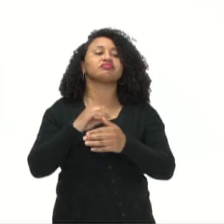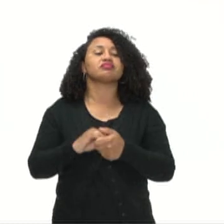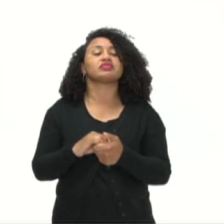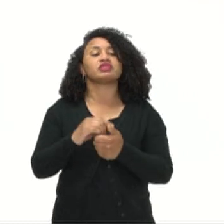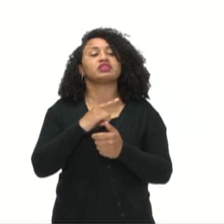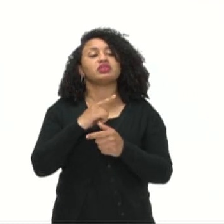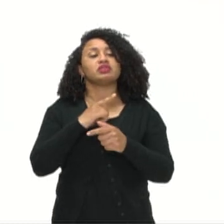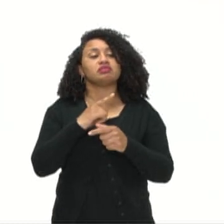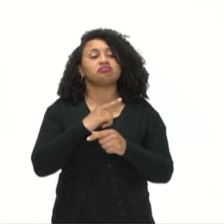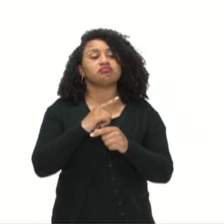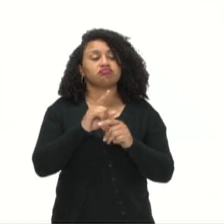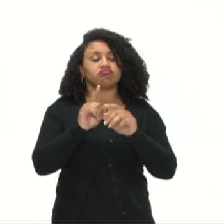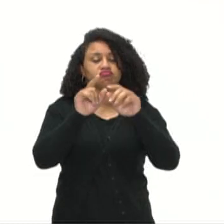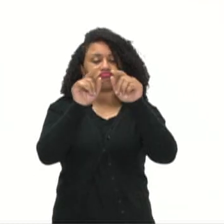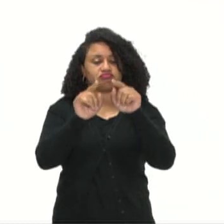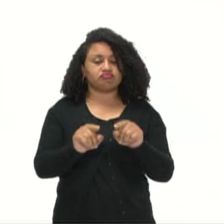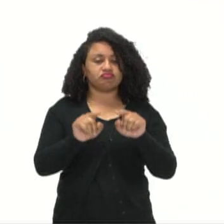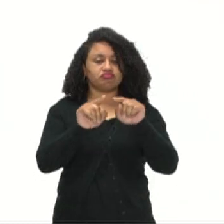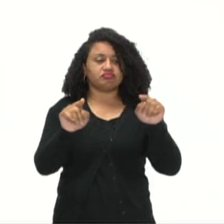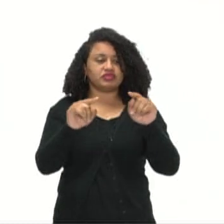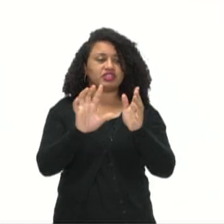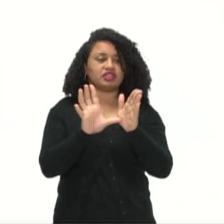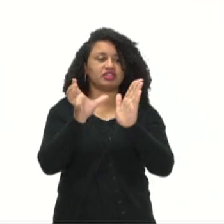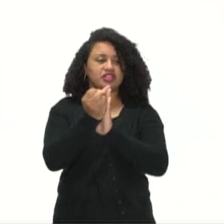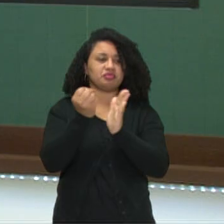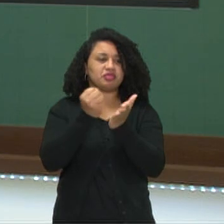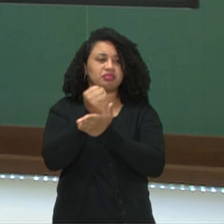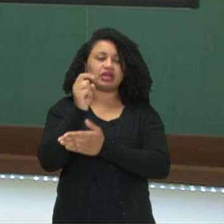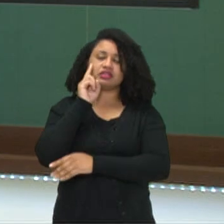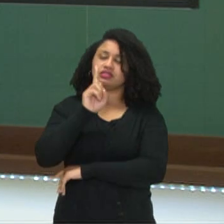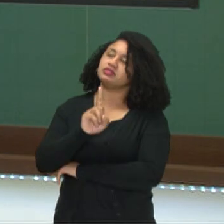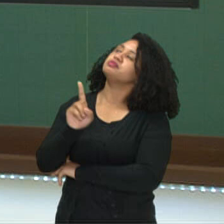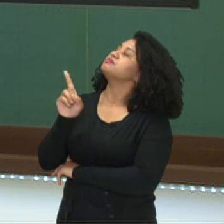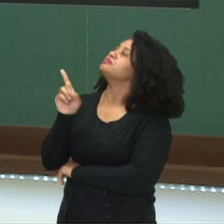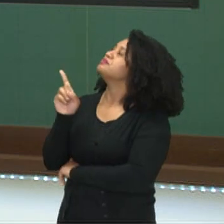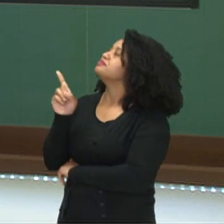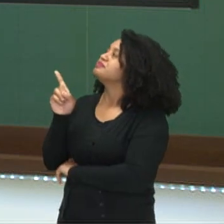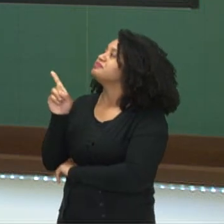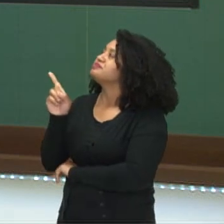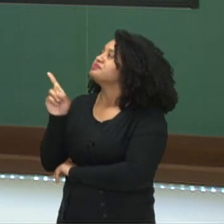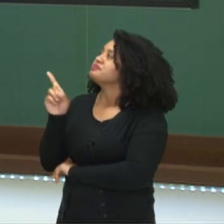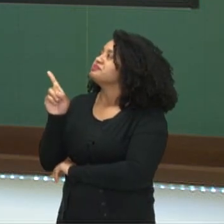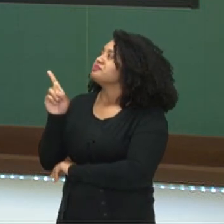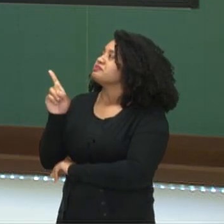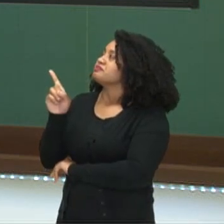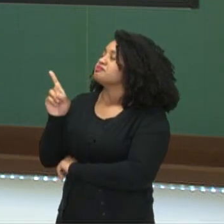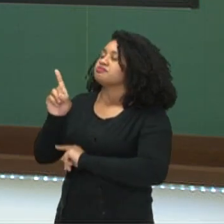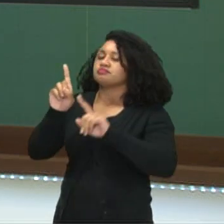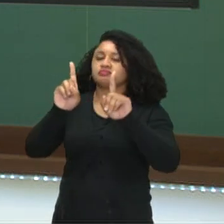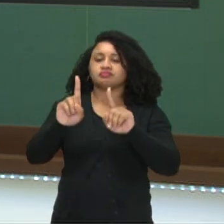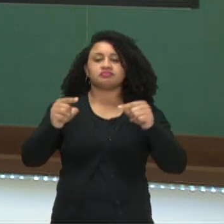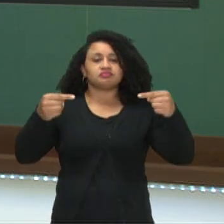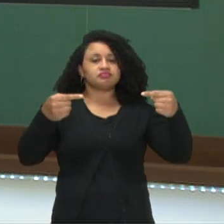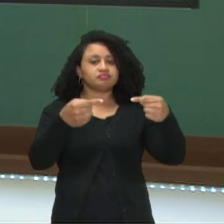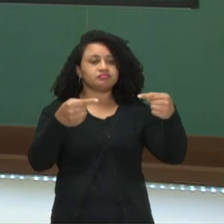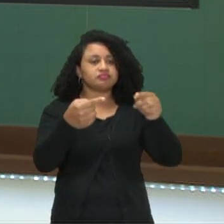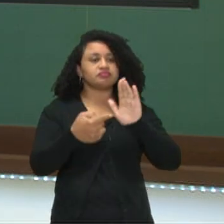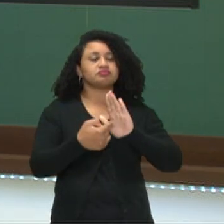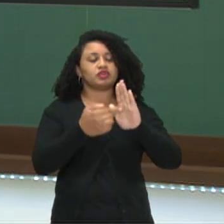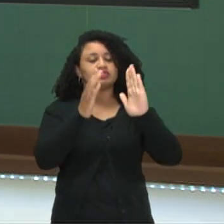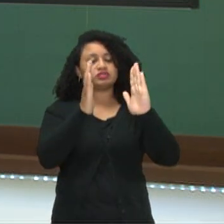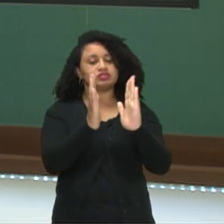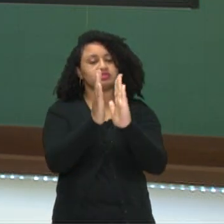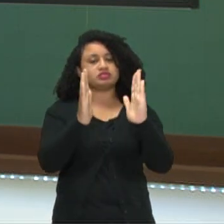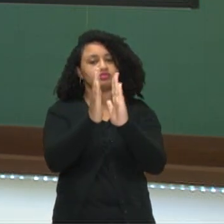um capacitor, esse aqui é o símbolo básico dele, tá? 2 risquinhos paralelos com os terminais, indicando as placas paralelas